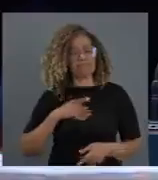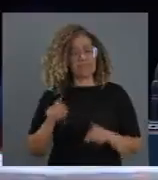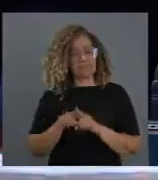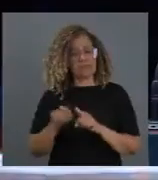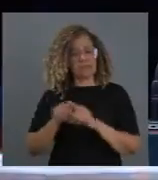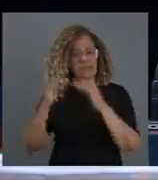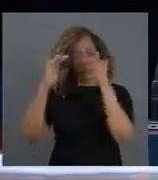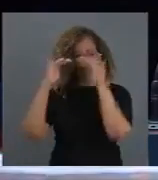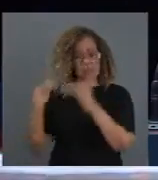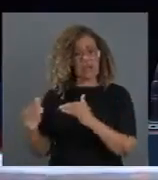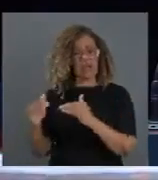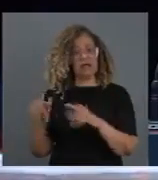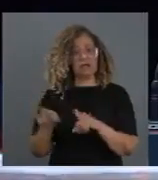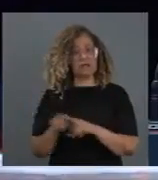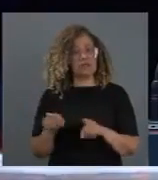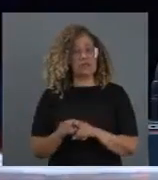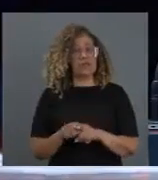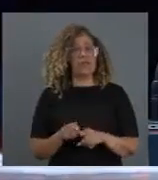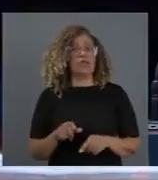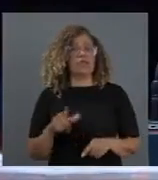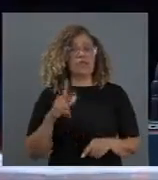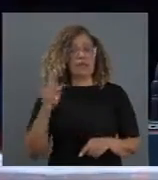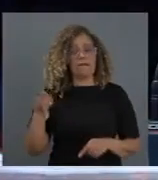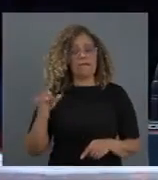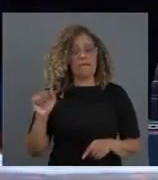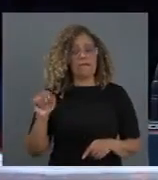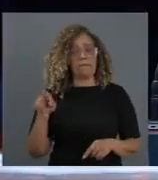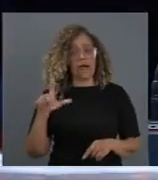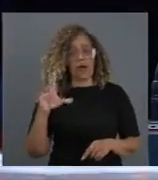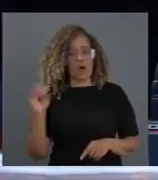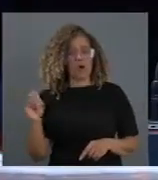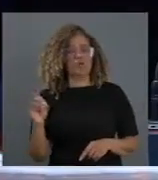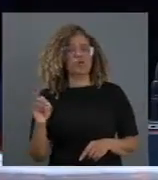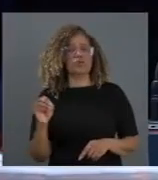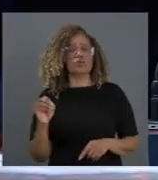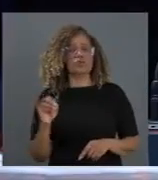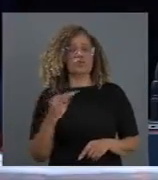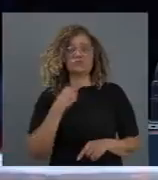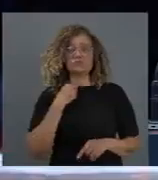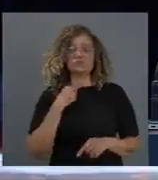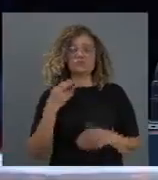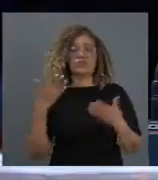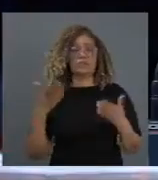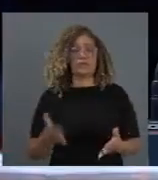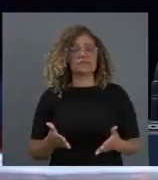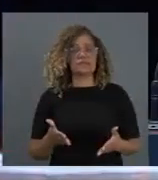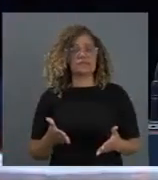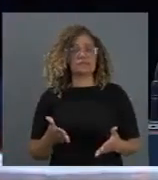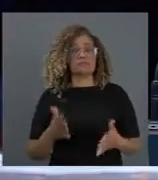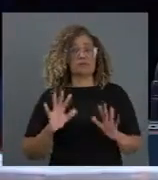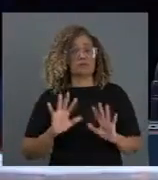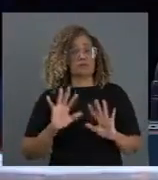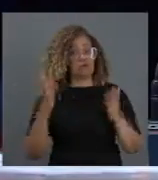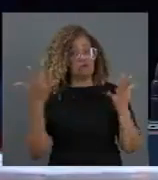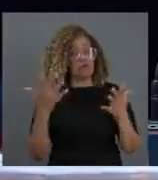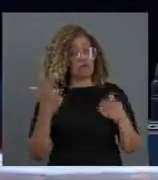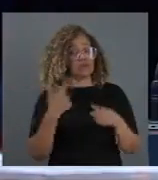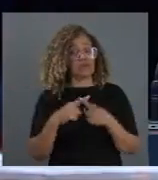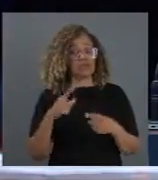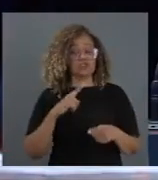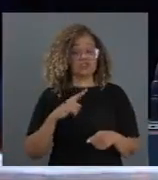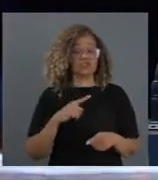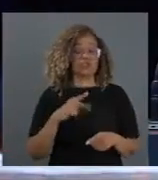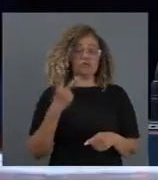da CNM, o Paulo, e dizia a ele que eu não poderia participar do evento, ele havia me convidado, porque eu tinha 2,